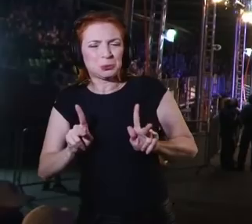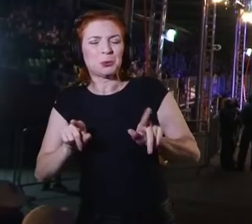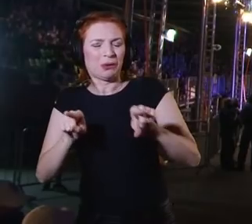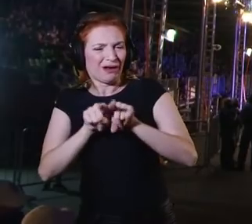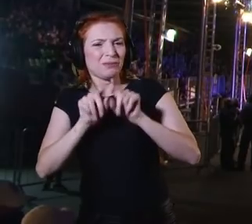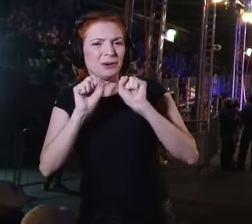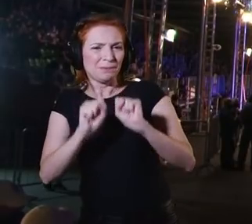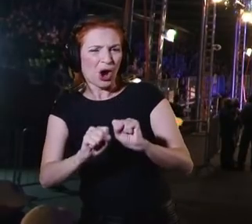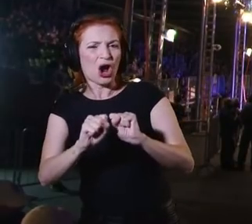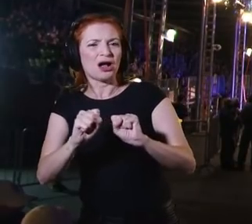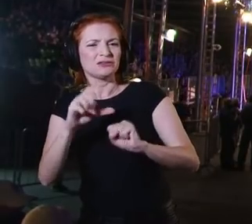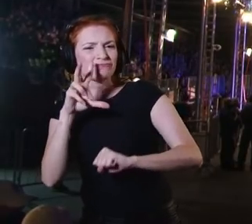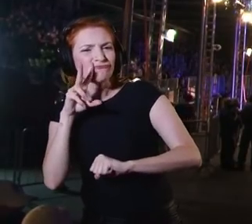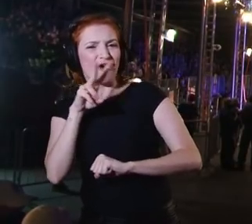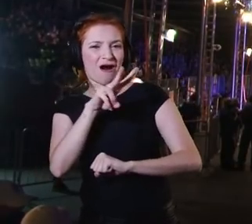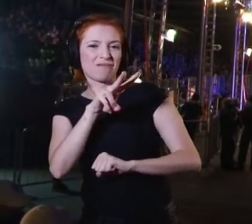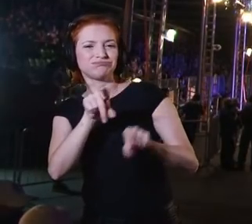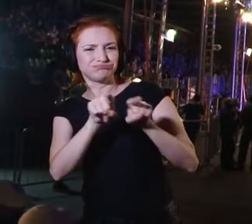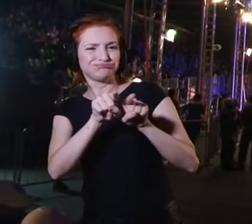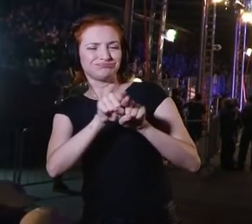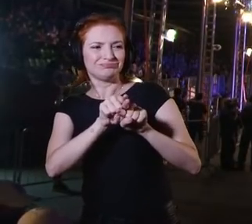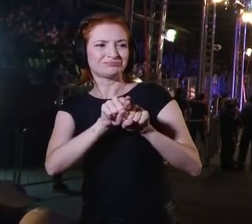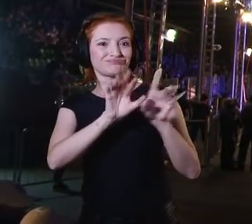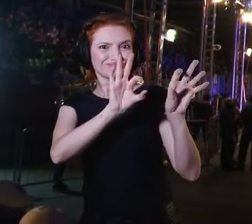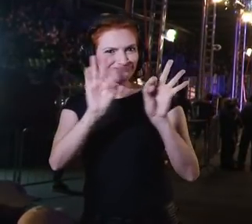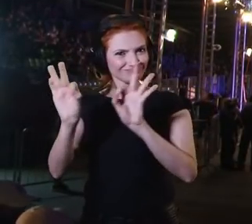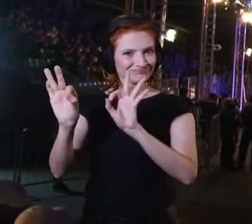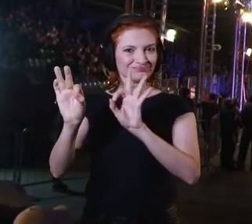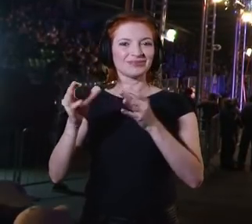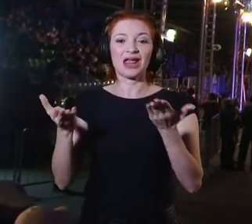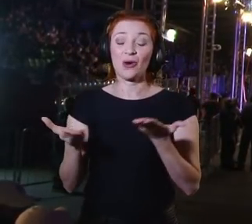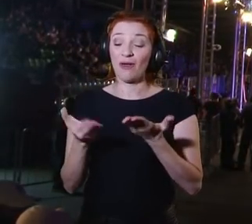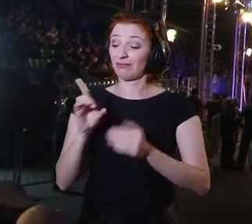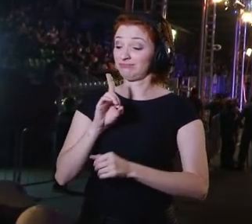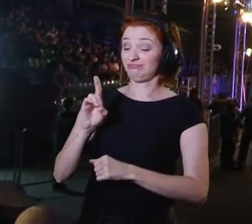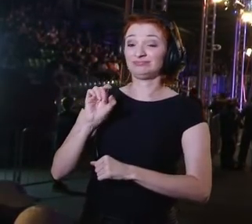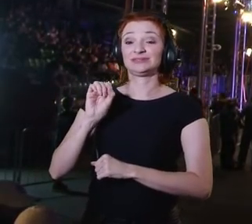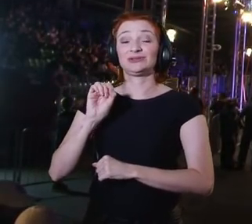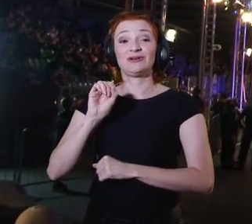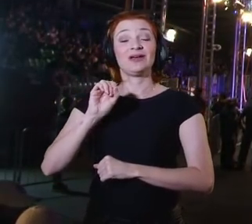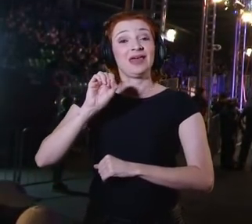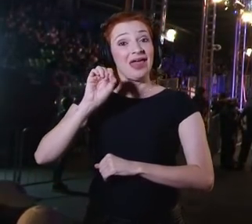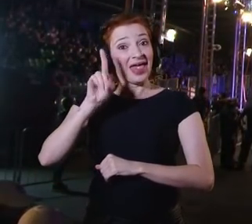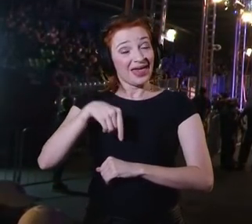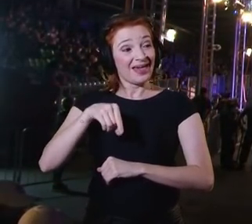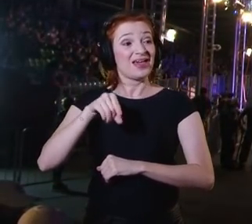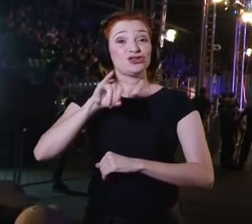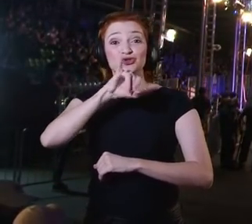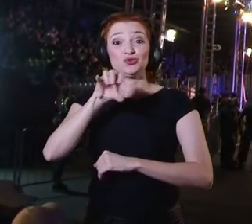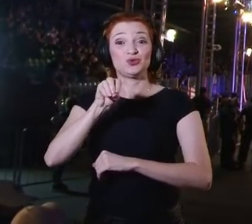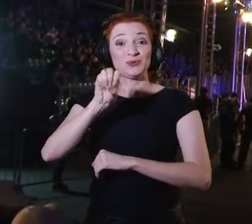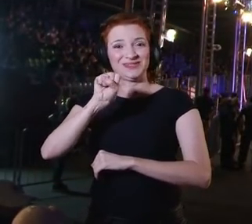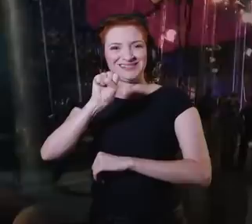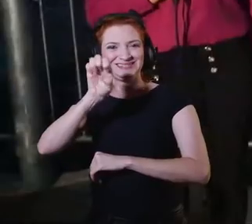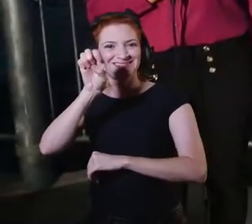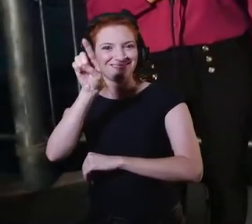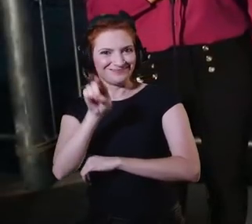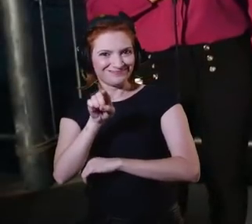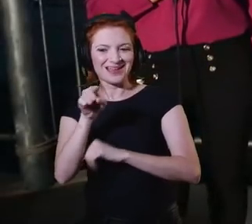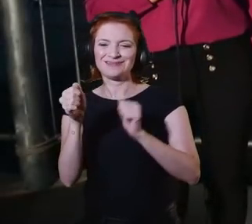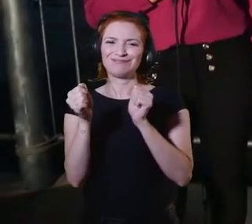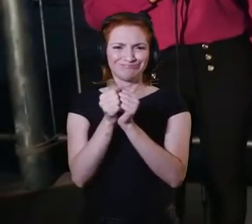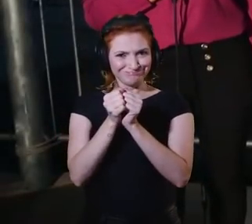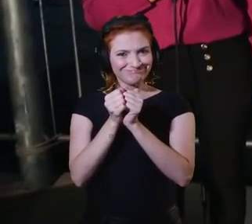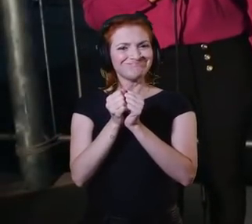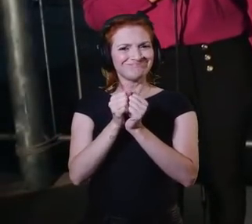também acompanhando. Meu lado direito está José Ademir Teodoro, que fará os comentários, a vivência do dia a dia de diferentes